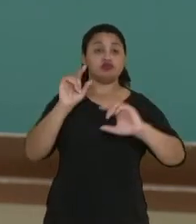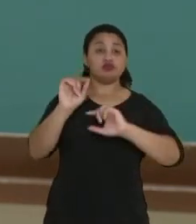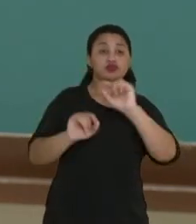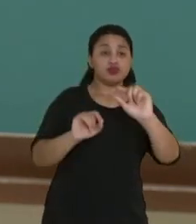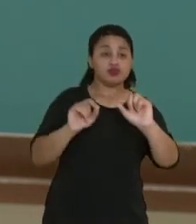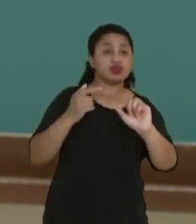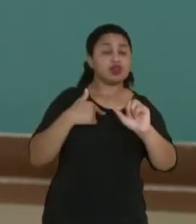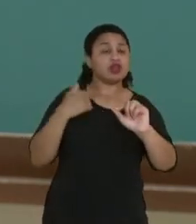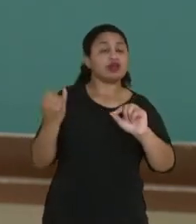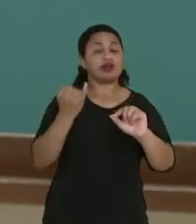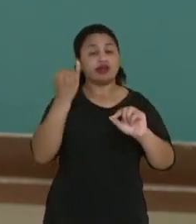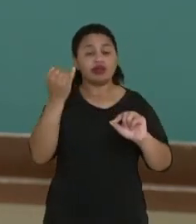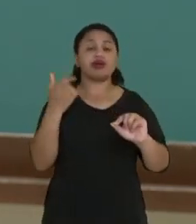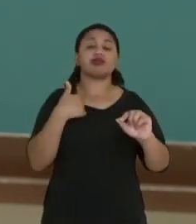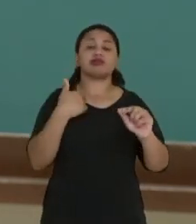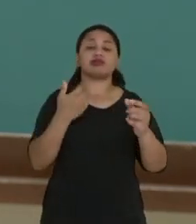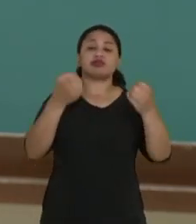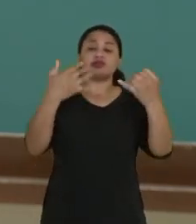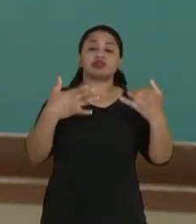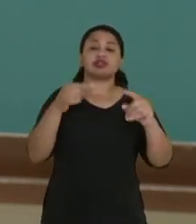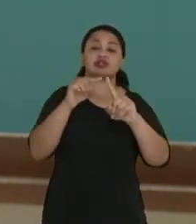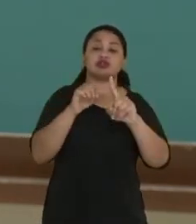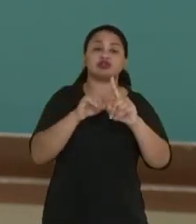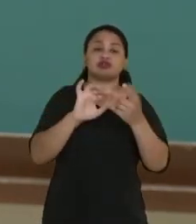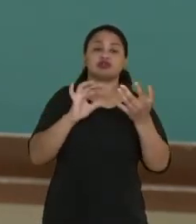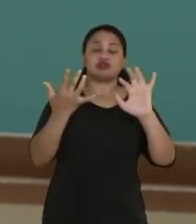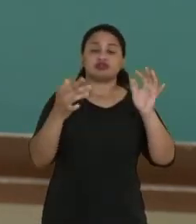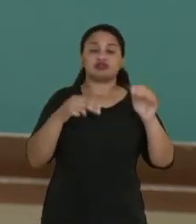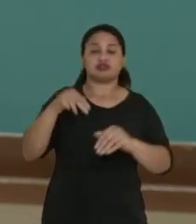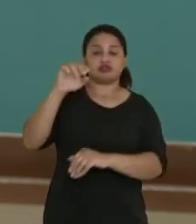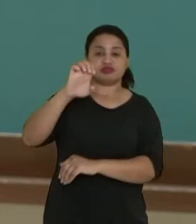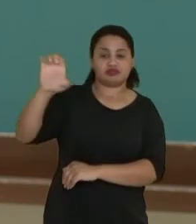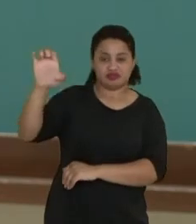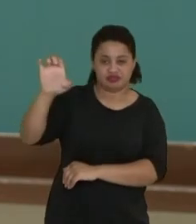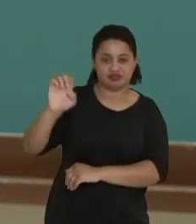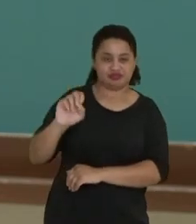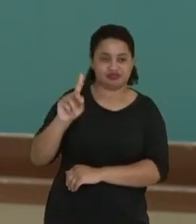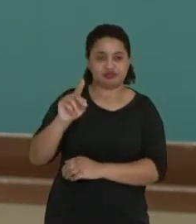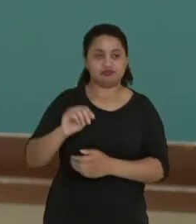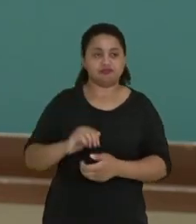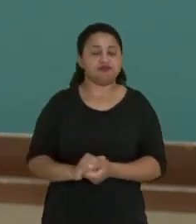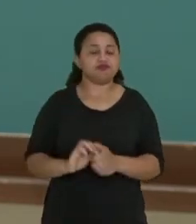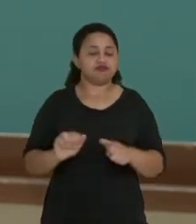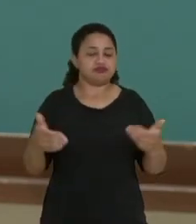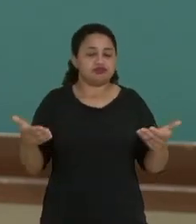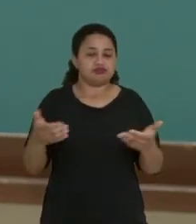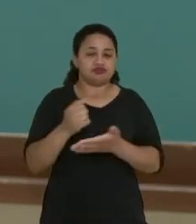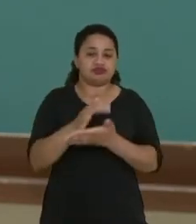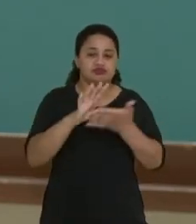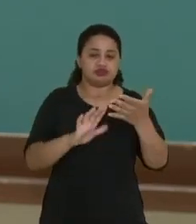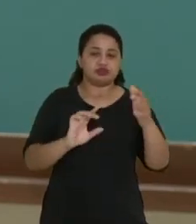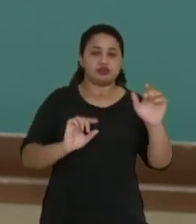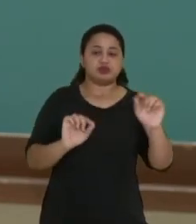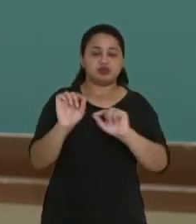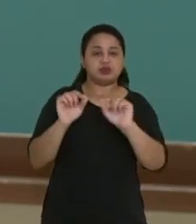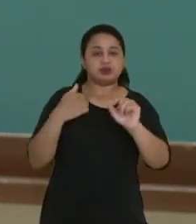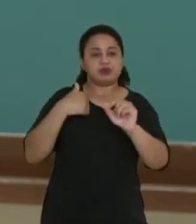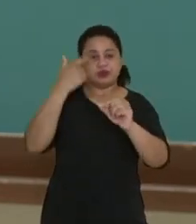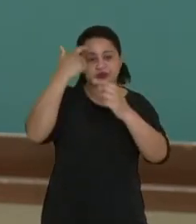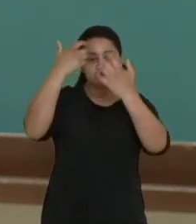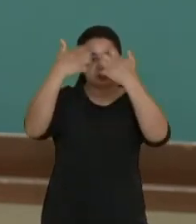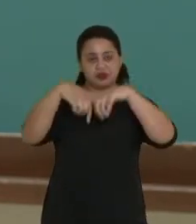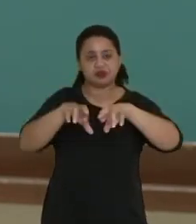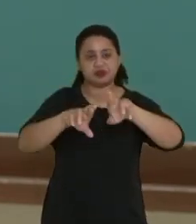a diferença nos tipos climáticos do Nordeste também, certo? E aí vamos para uma atividadezinha, pensando